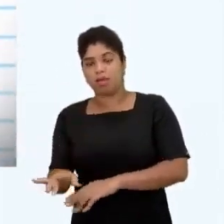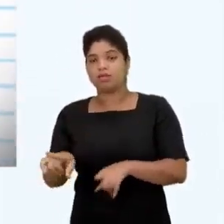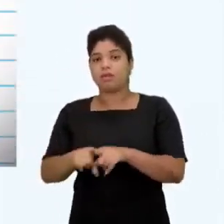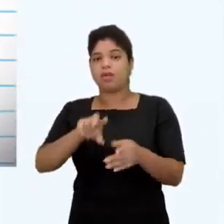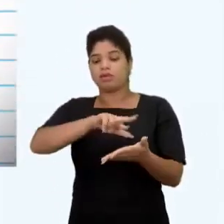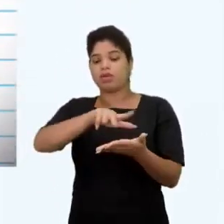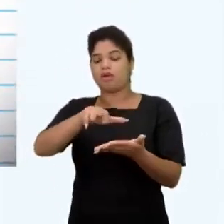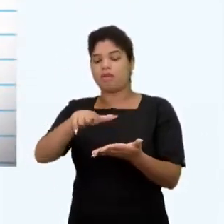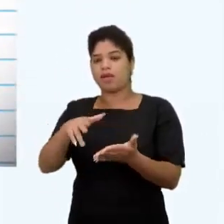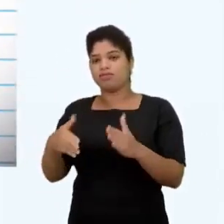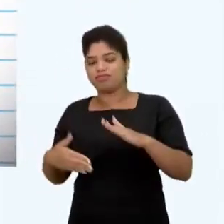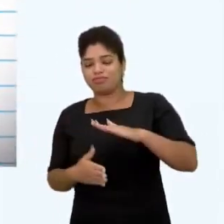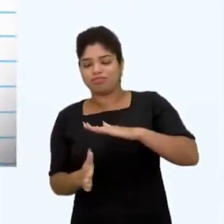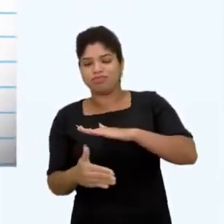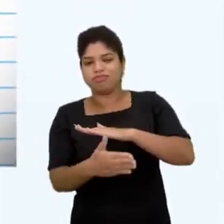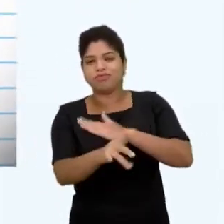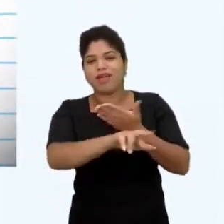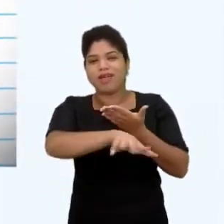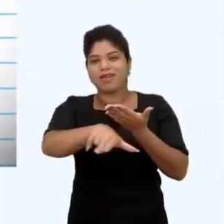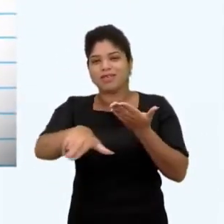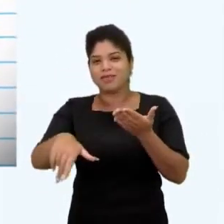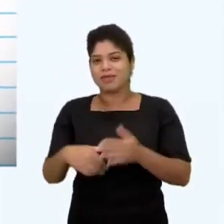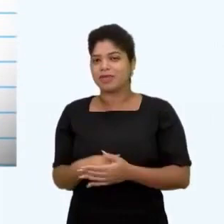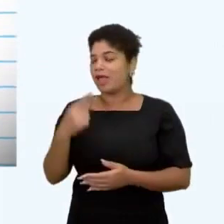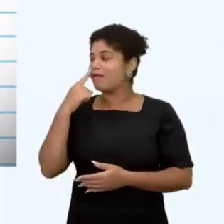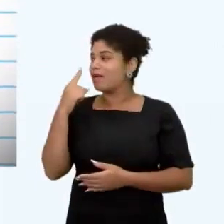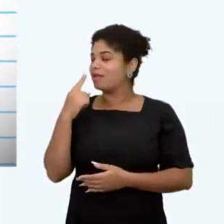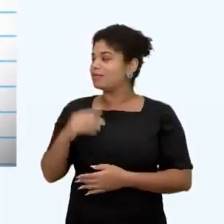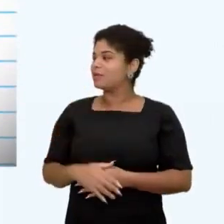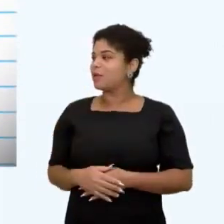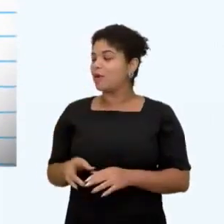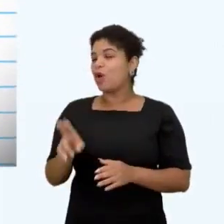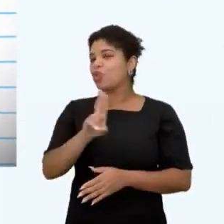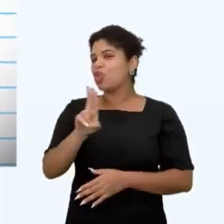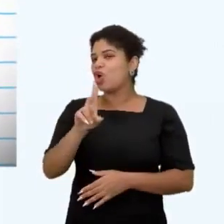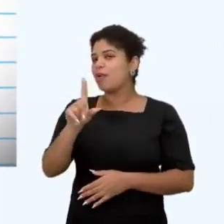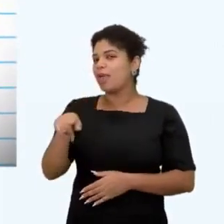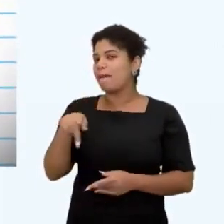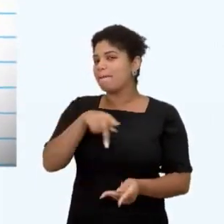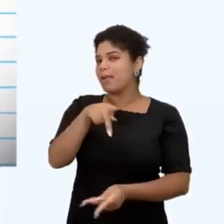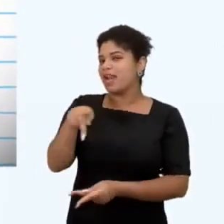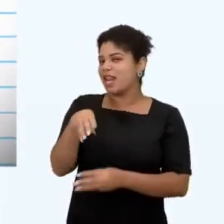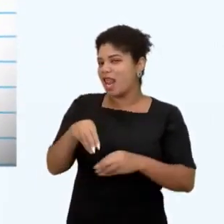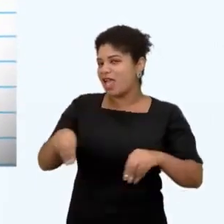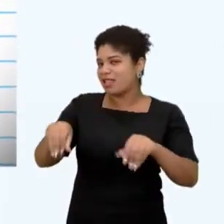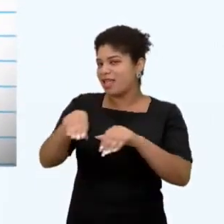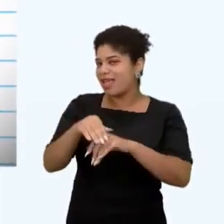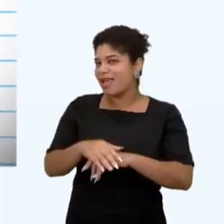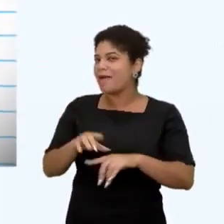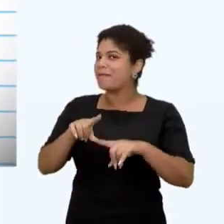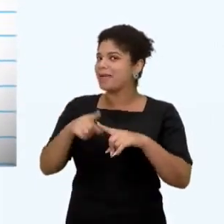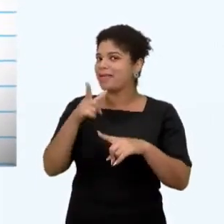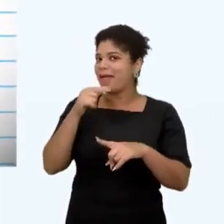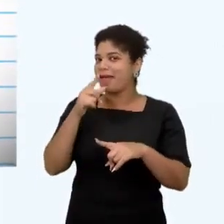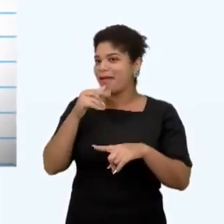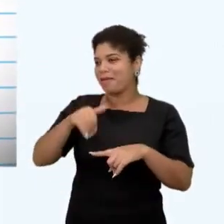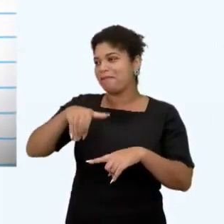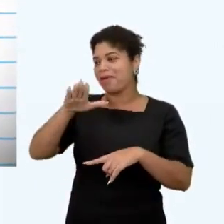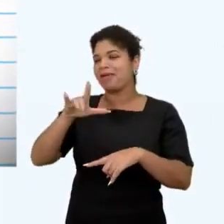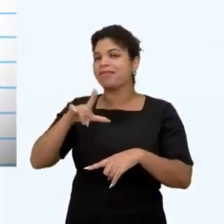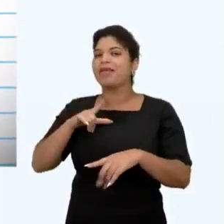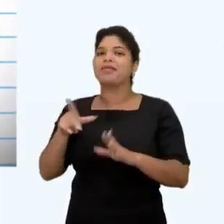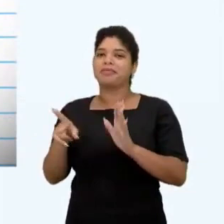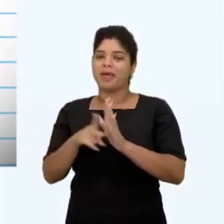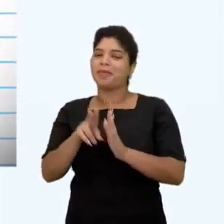sustentável. Embora o planeta seja chamado de planeta Terra, talvez o mais apropriado fosse chamá-lo de planeta Oceano, ou planeta